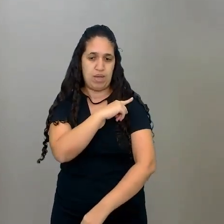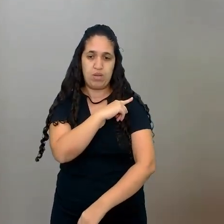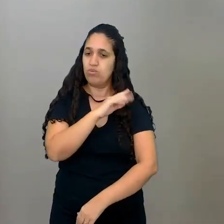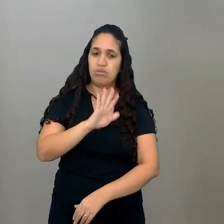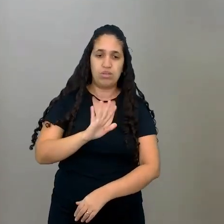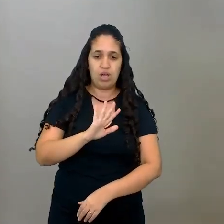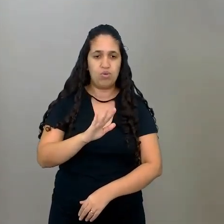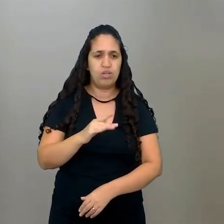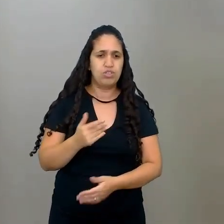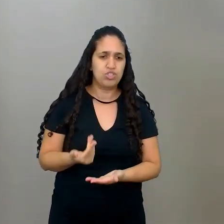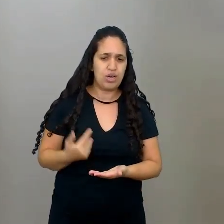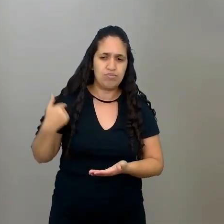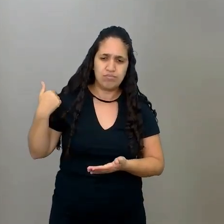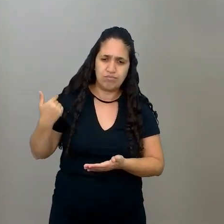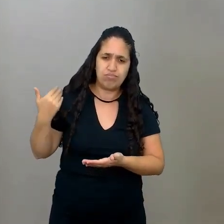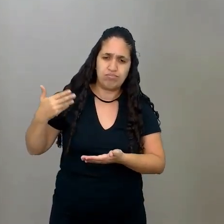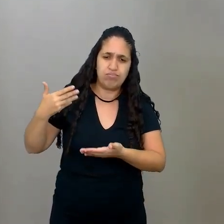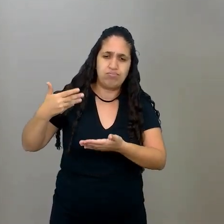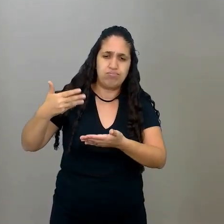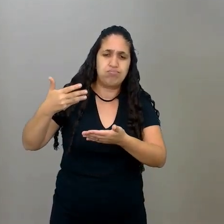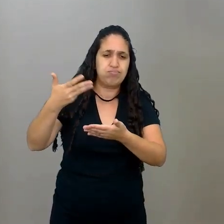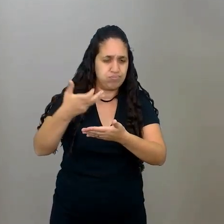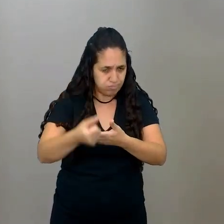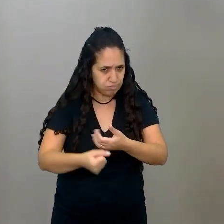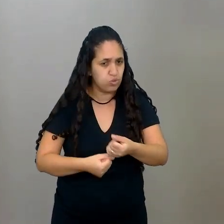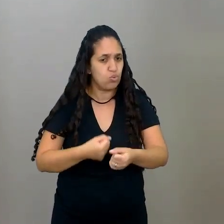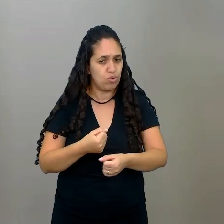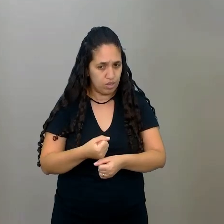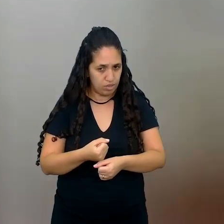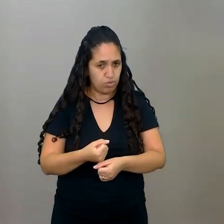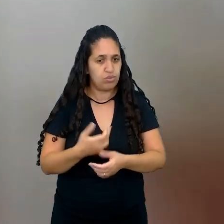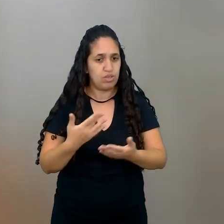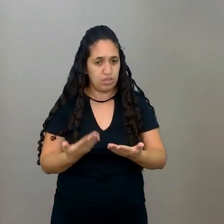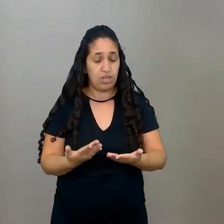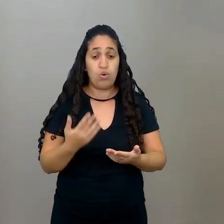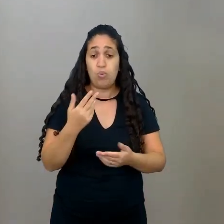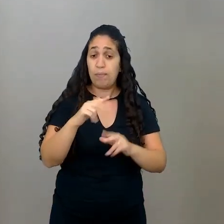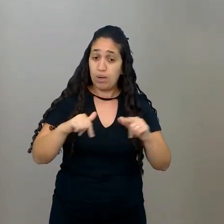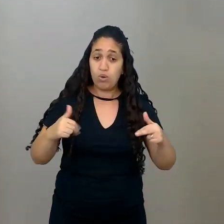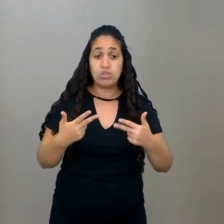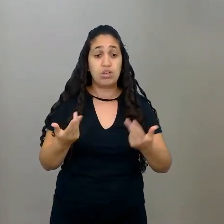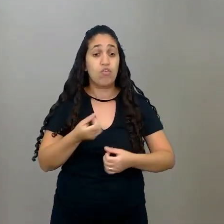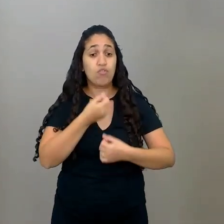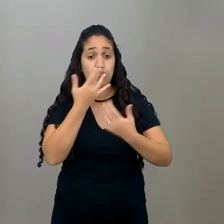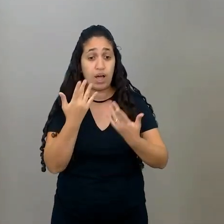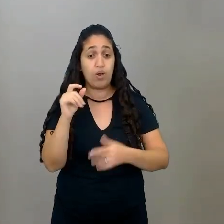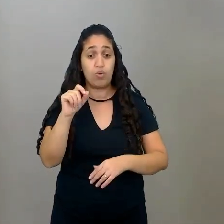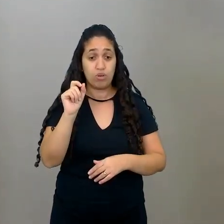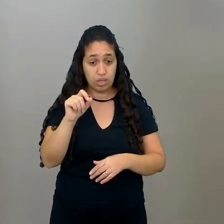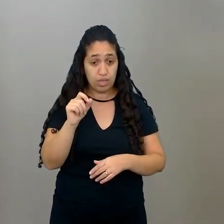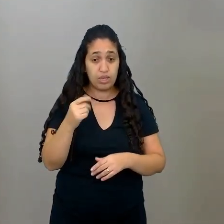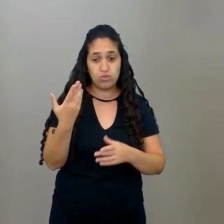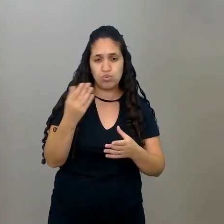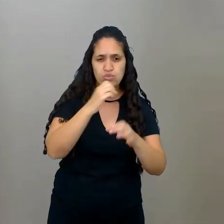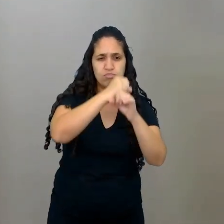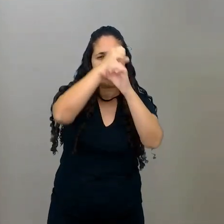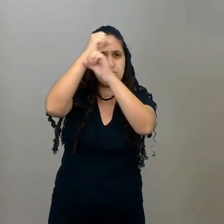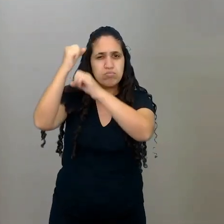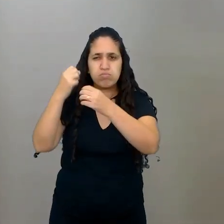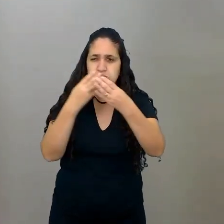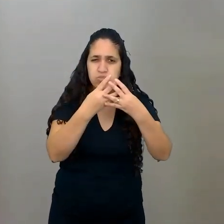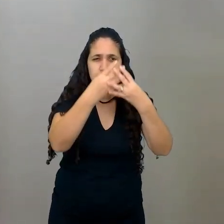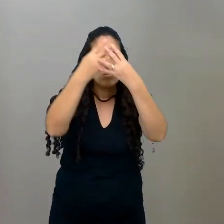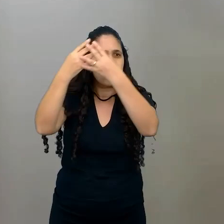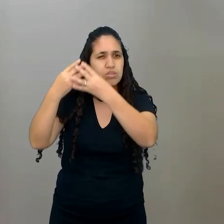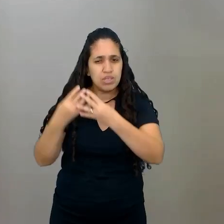médio, ele é trabalhado ao longo do ano letivo. Eu acho que tirar muito esse estigma. Uma coisa que eu falo para vocês a respeito dos nossos mosaicos, né? A gente tem